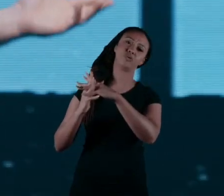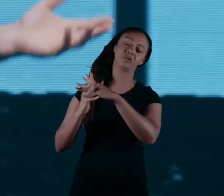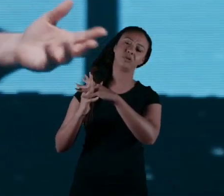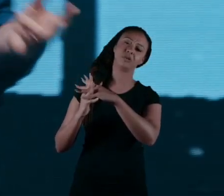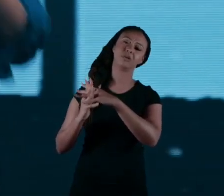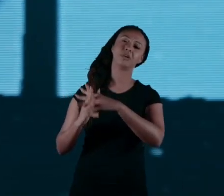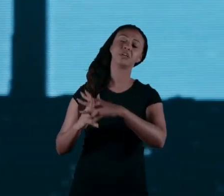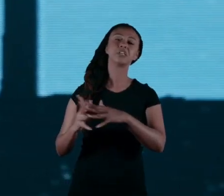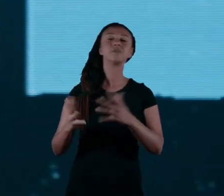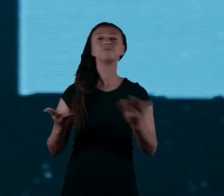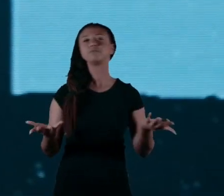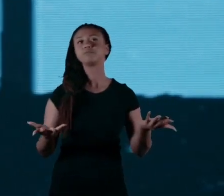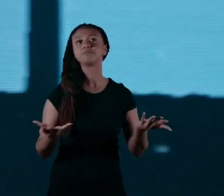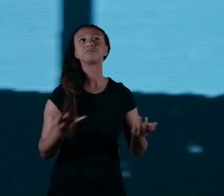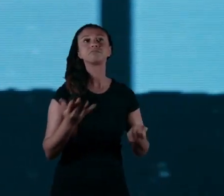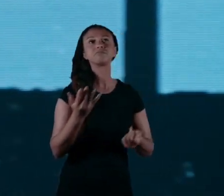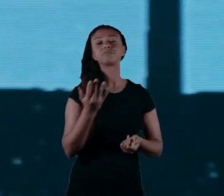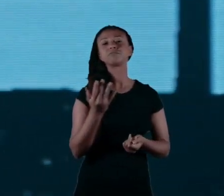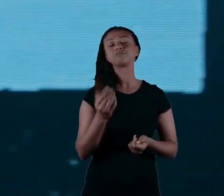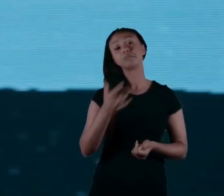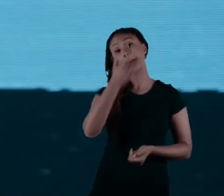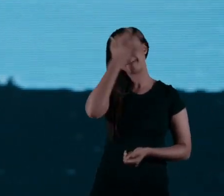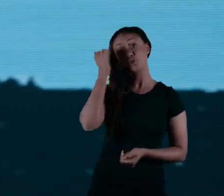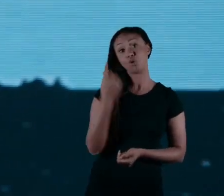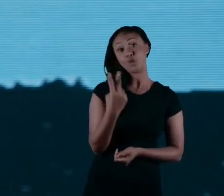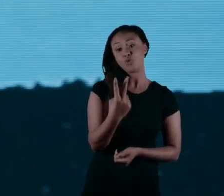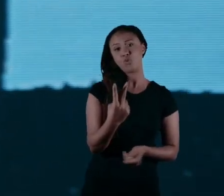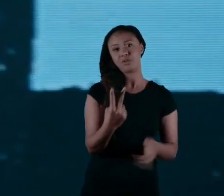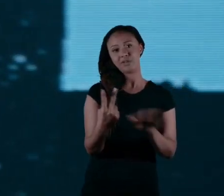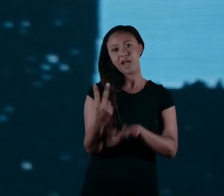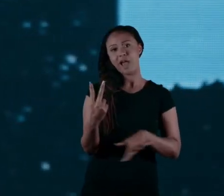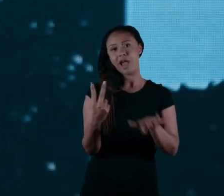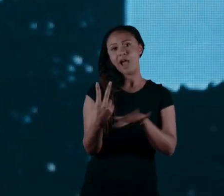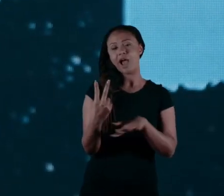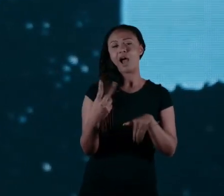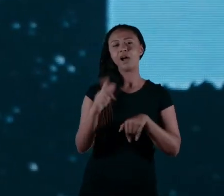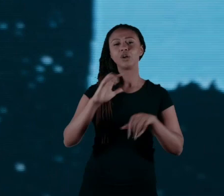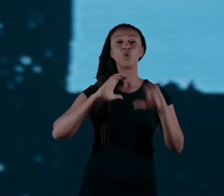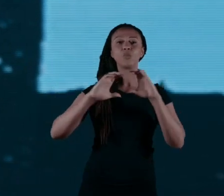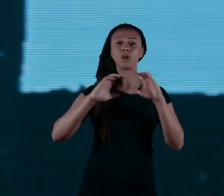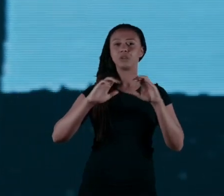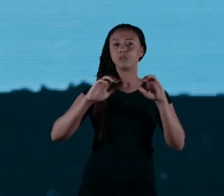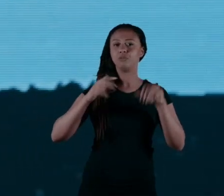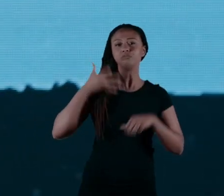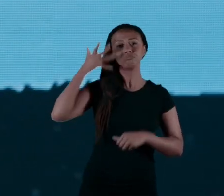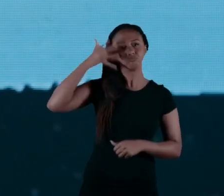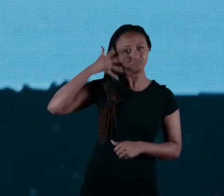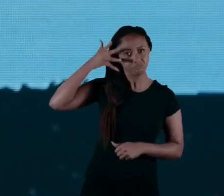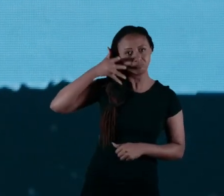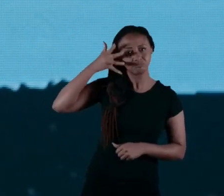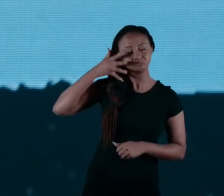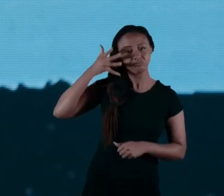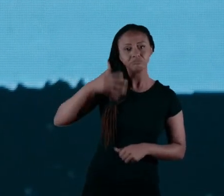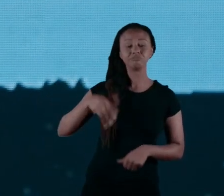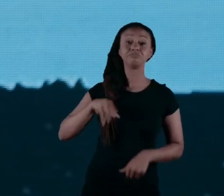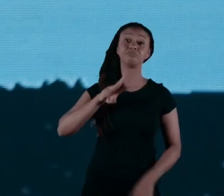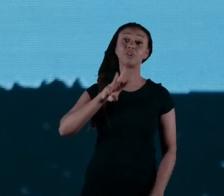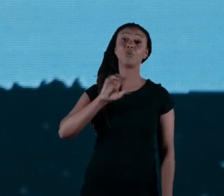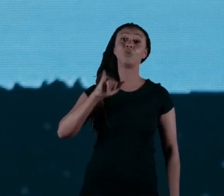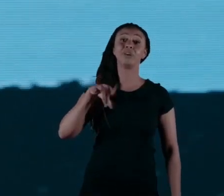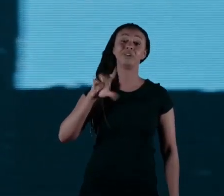Eu poderia usar dois indivíduos do meio da comunicação social, o Whindersson